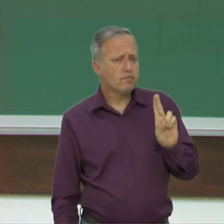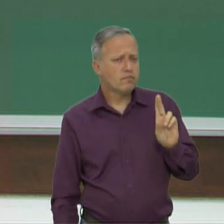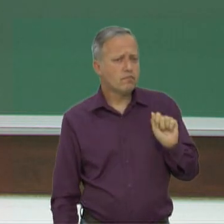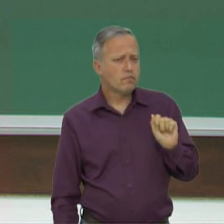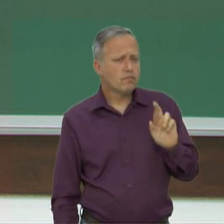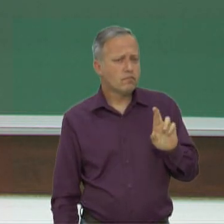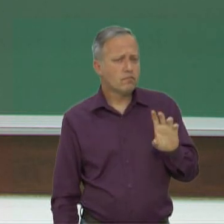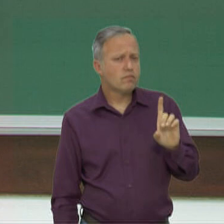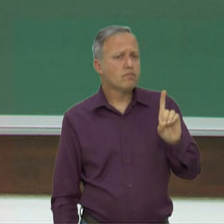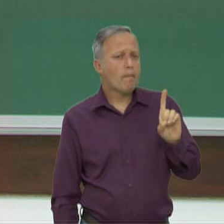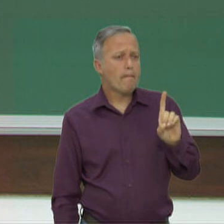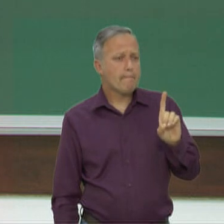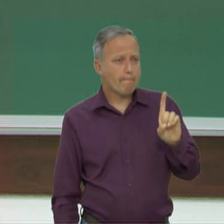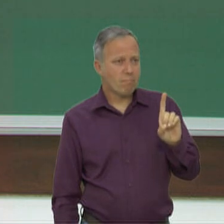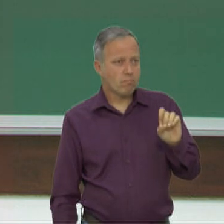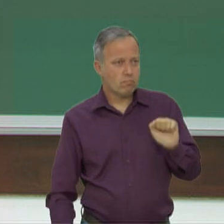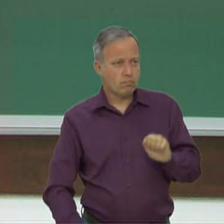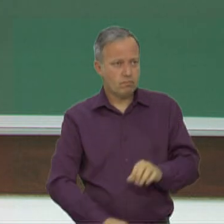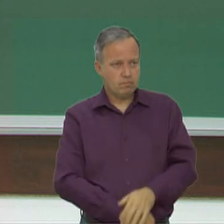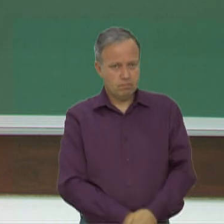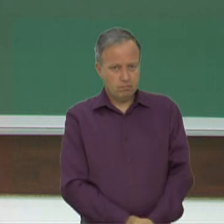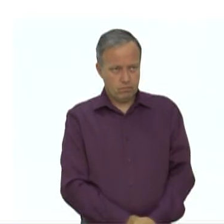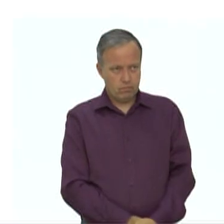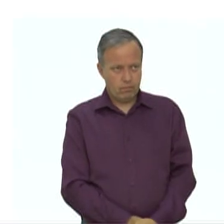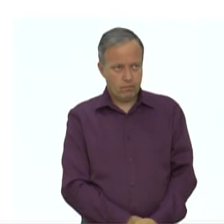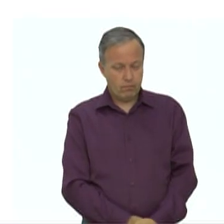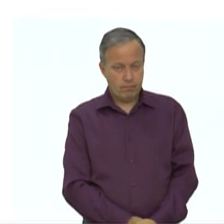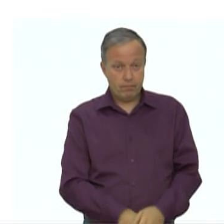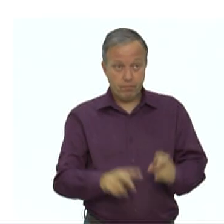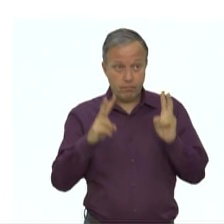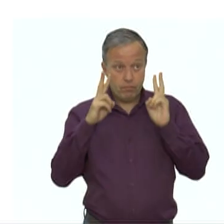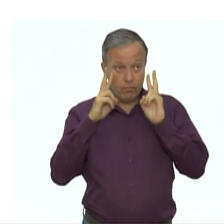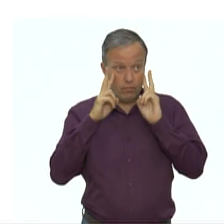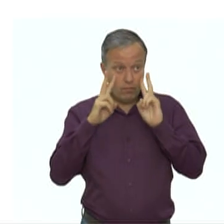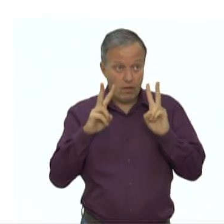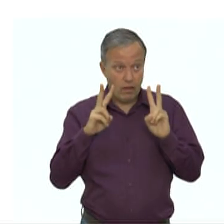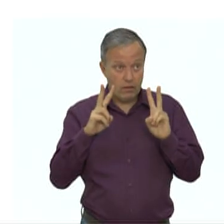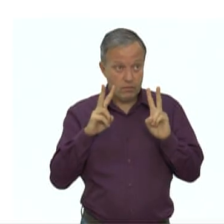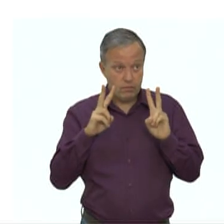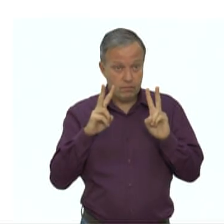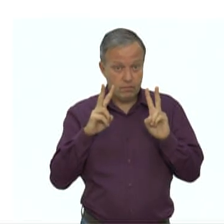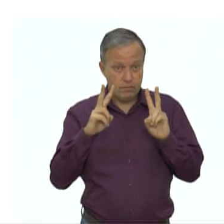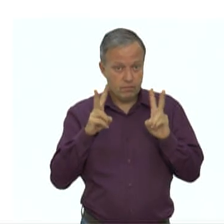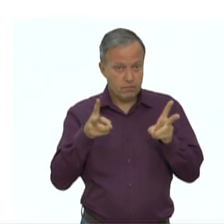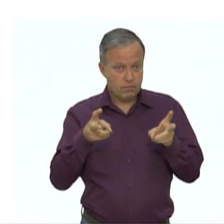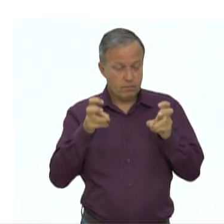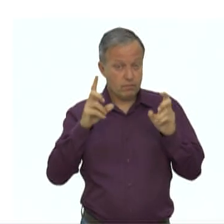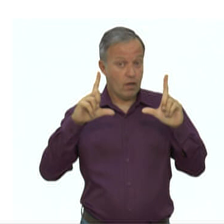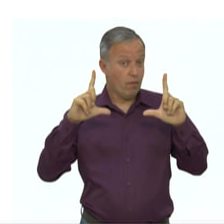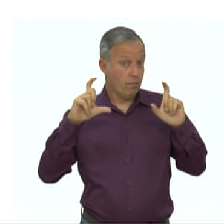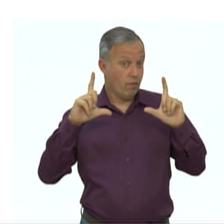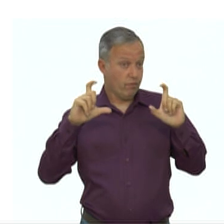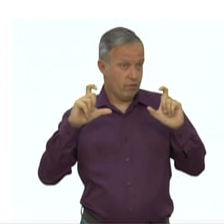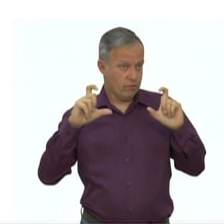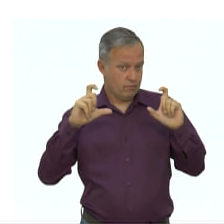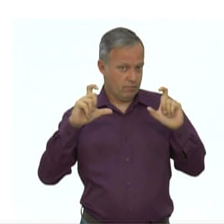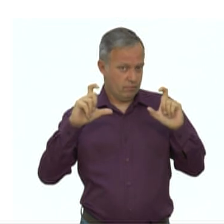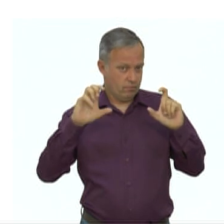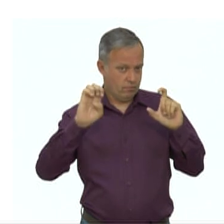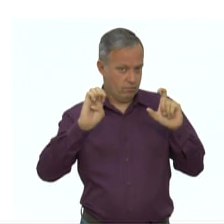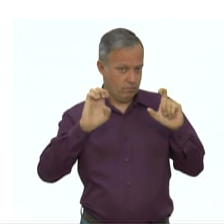é? Vamos averiguar? Aqui vocês podem observar fotos